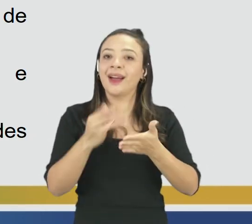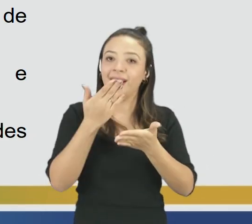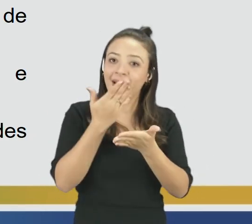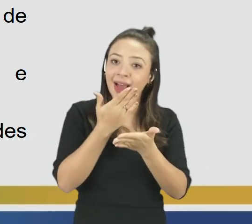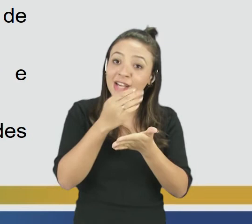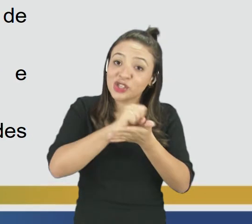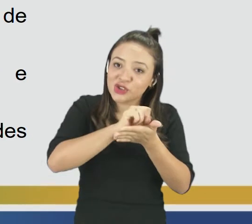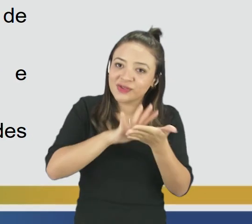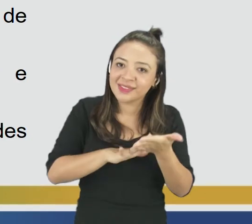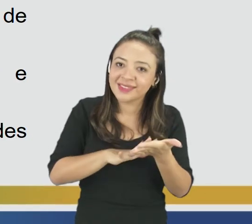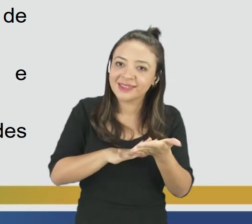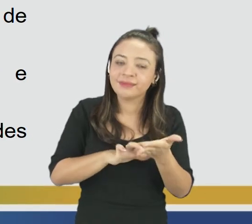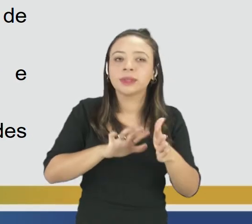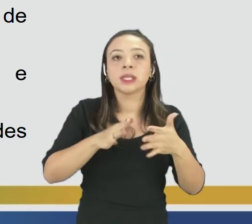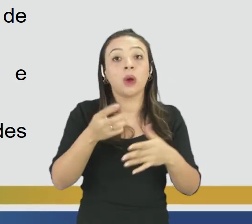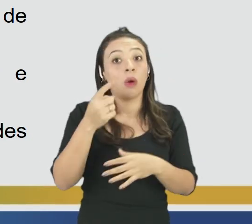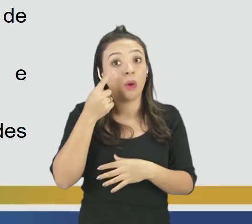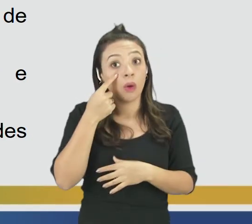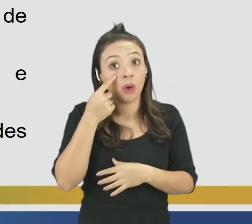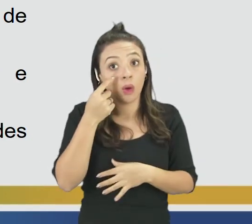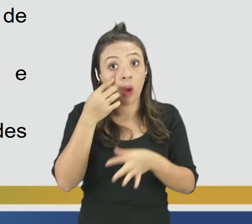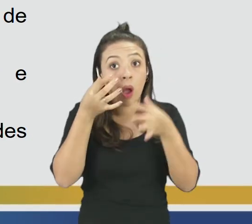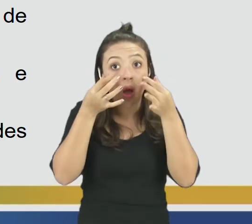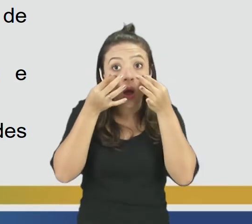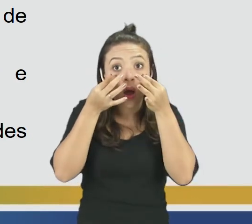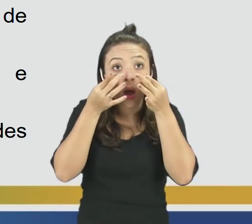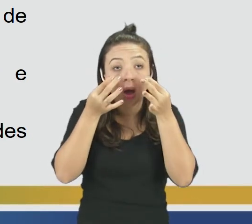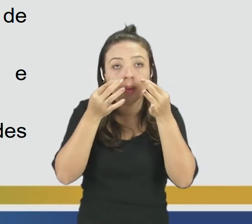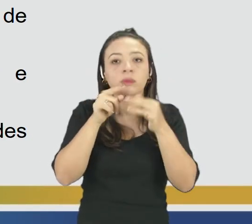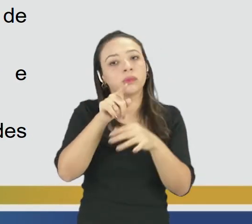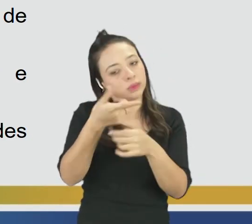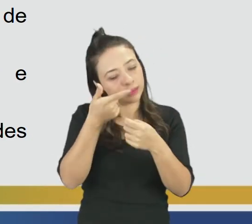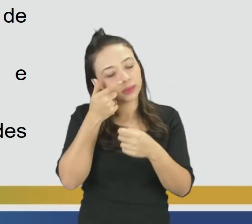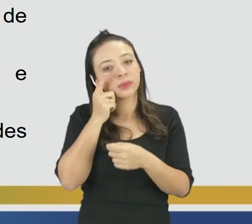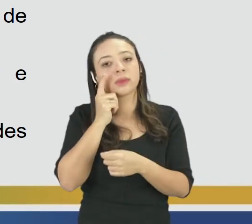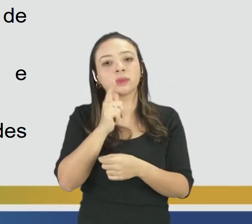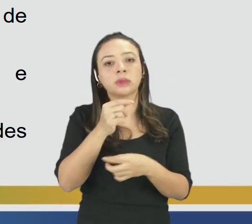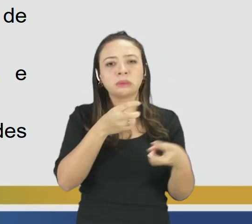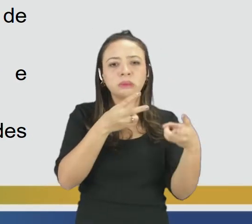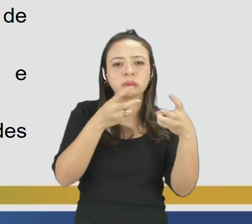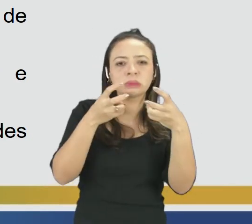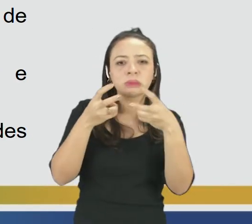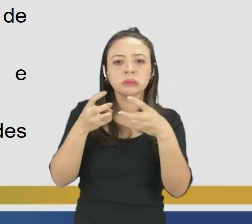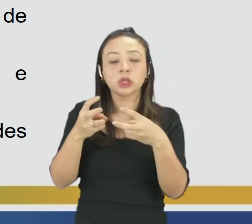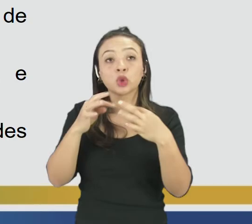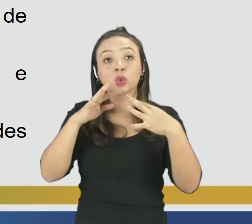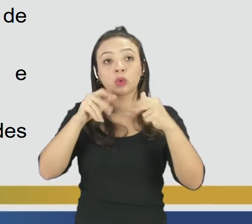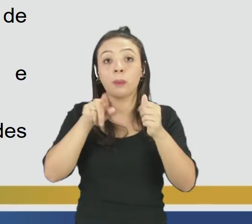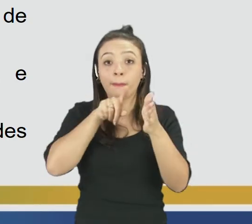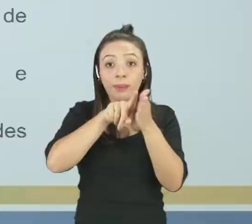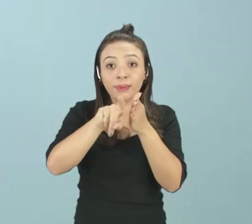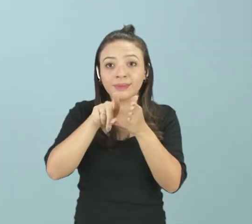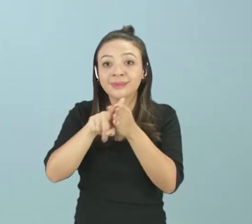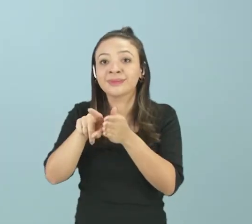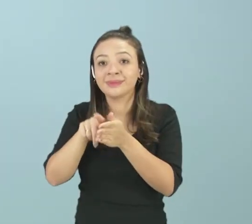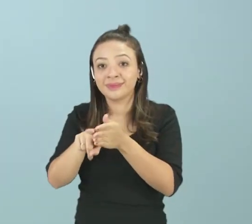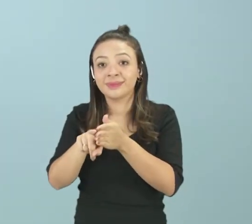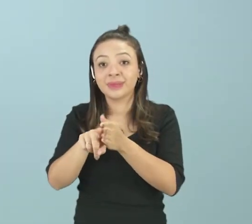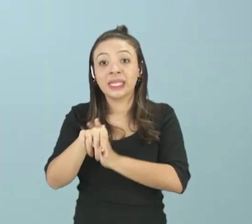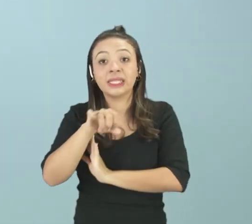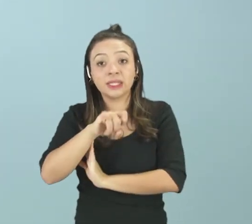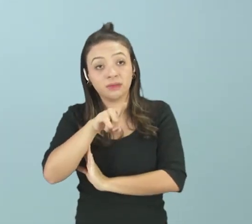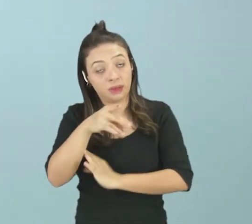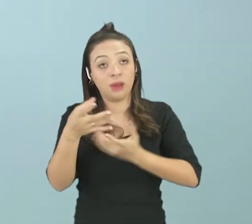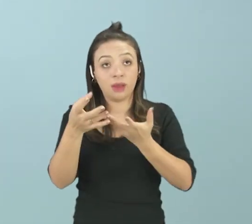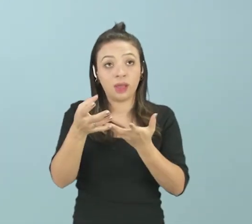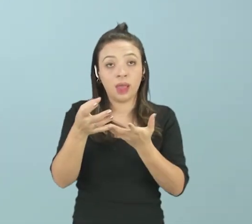exercitando Mas é bom que você fique bem atento para você consegui captar o que vou perguntar para você e se